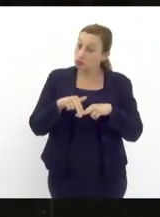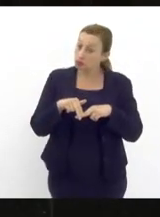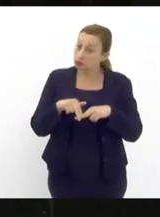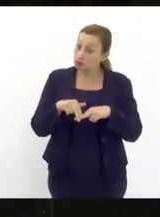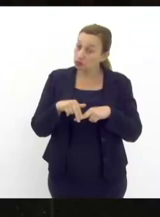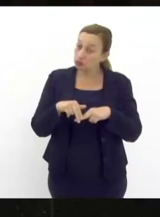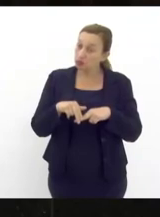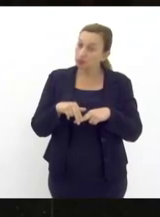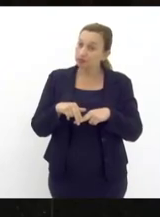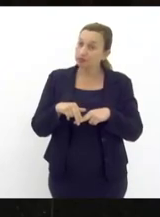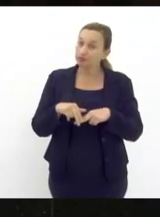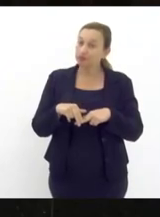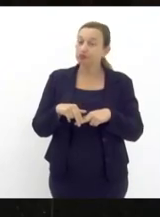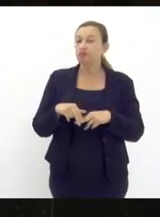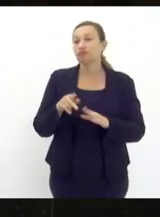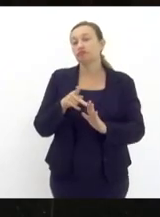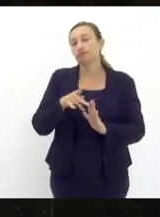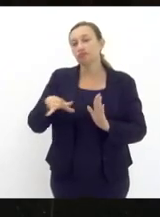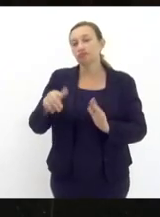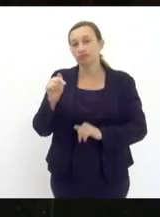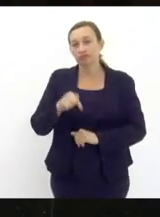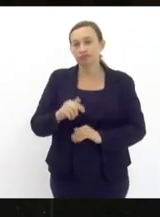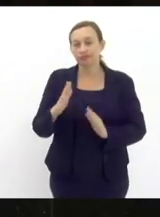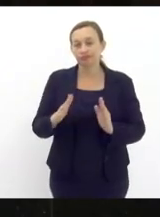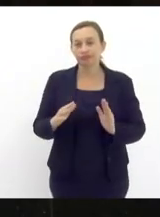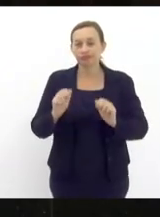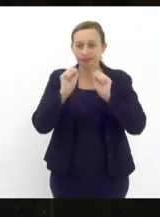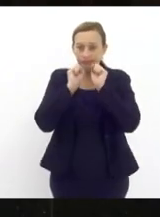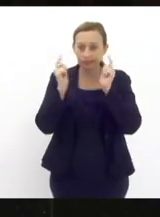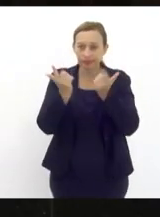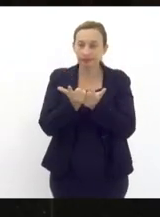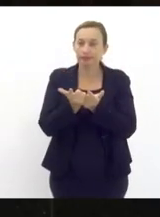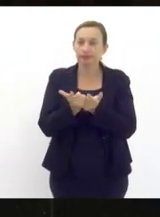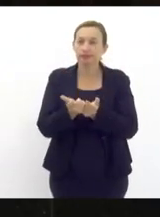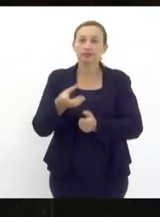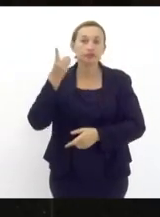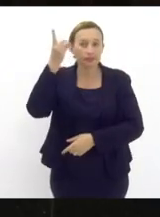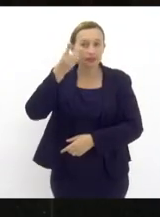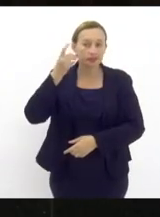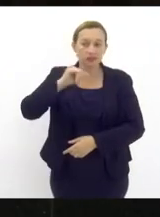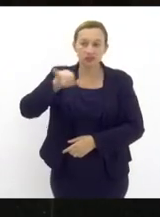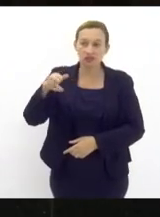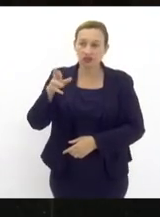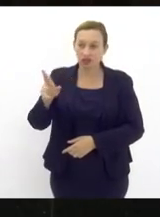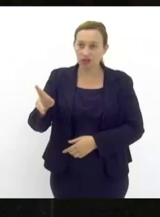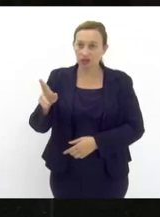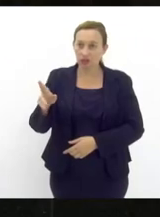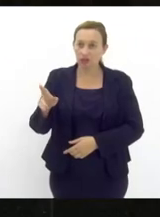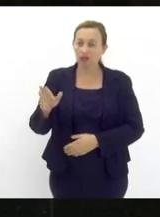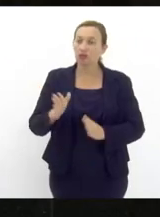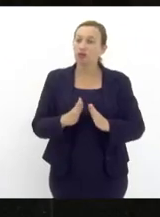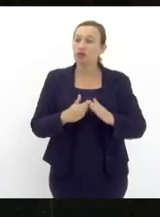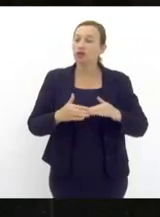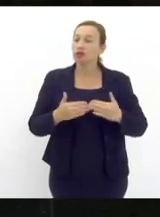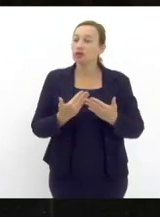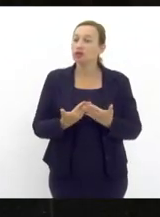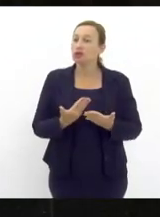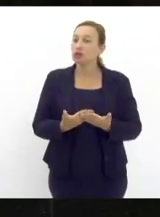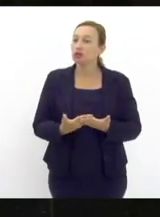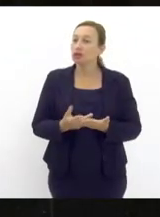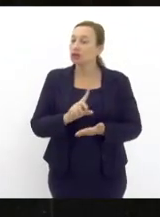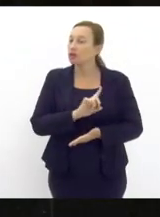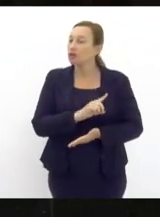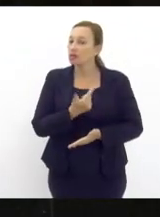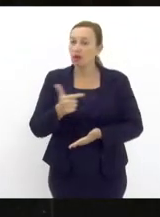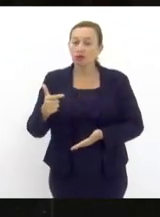tudo eu protocolei aqui na Assembleia Legislativa Deputado Jair o requerimento que ainda não